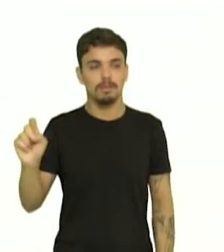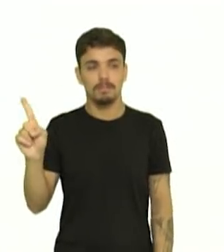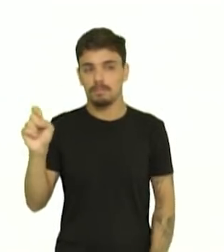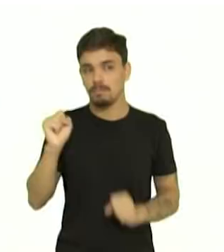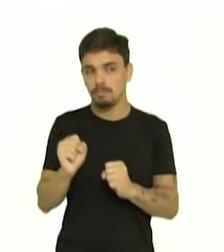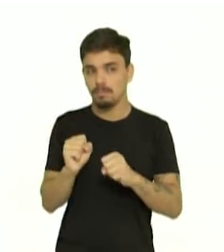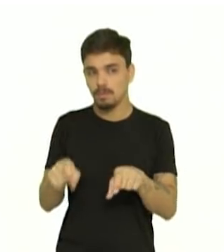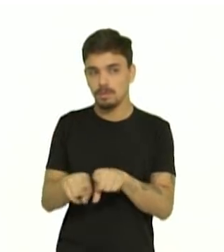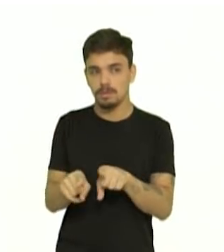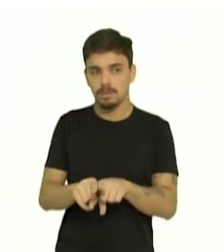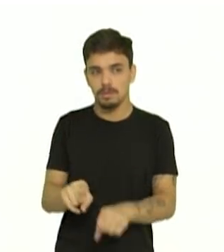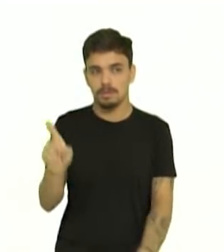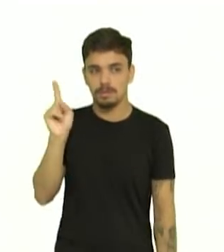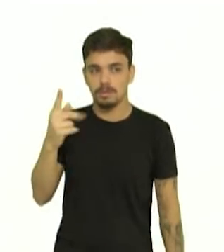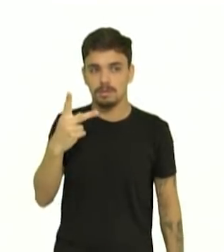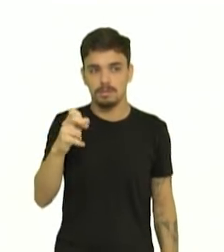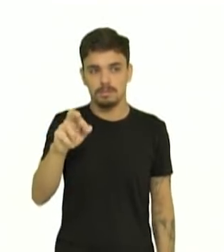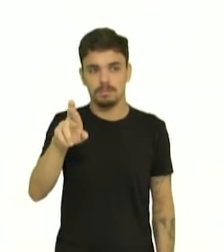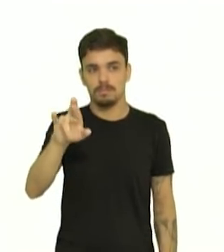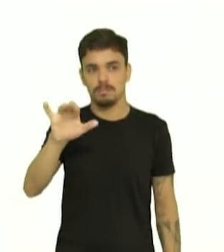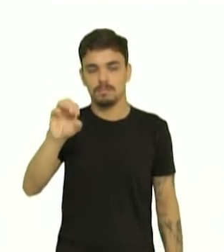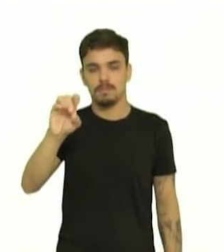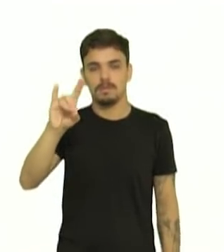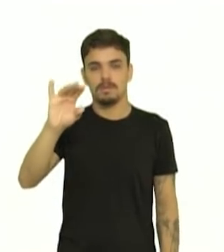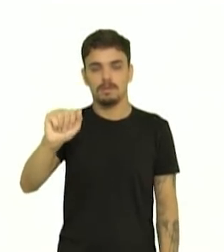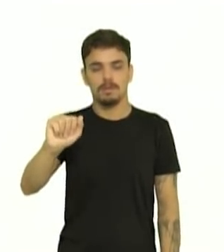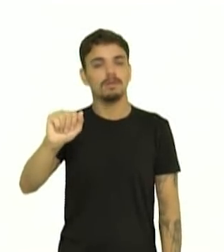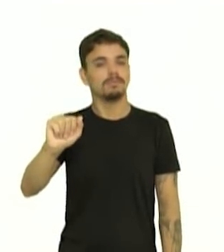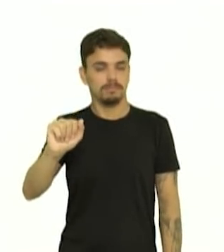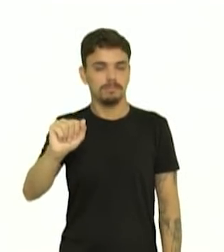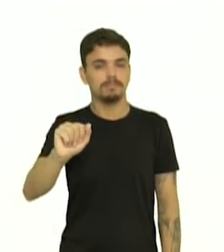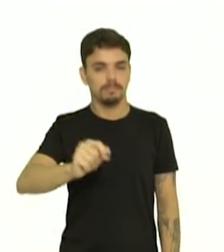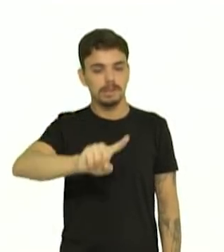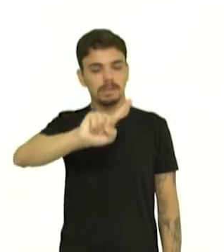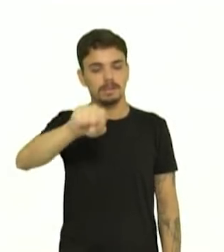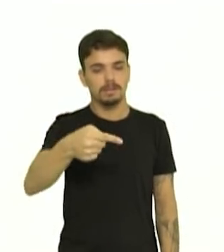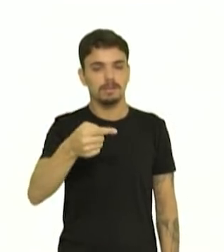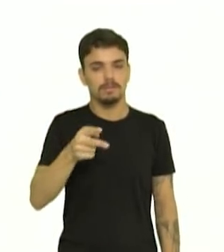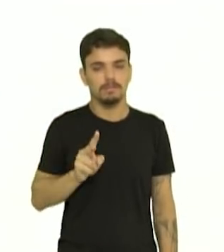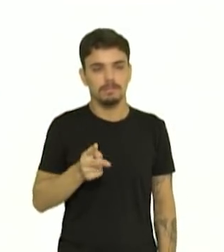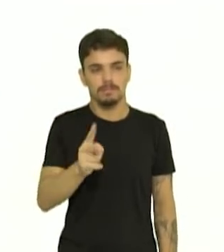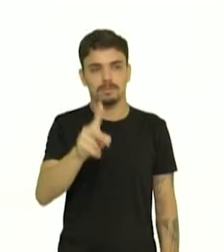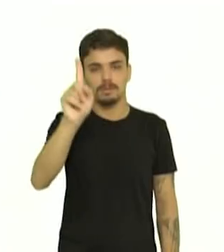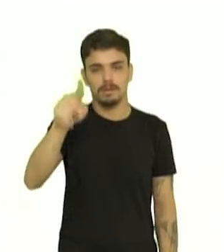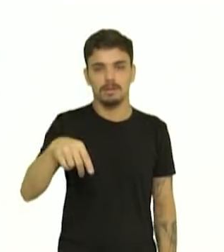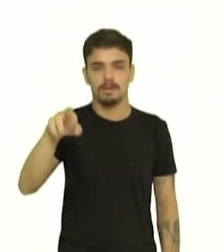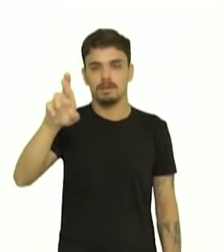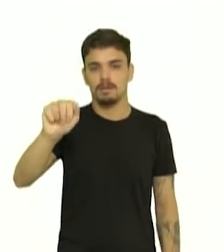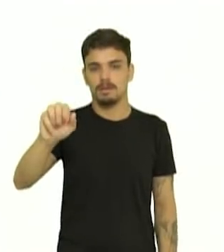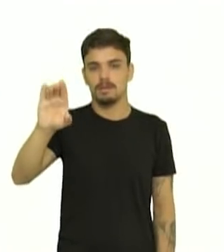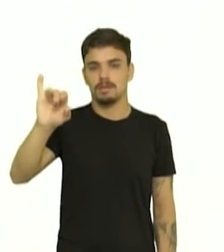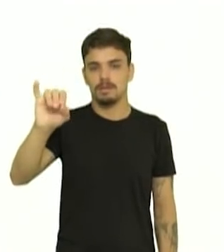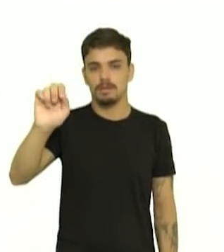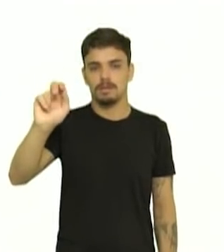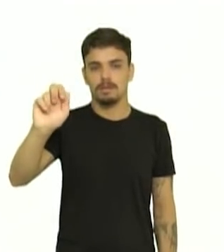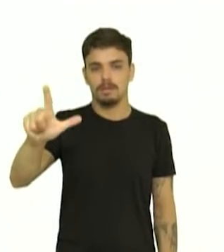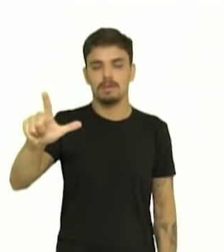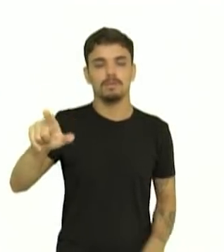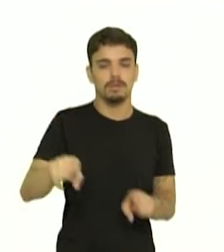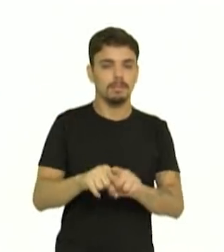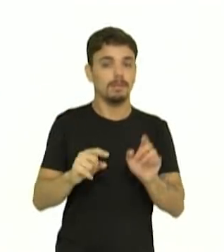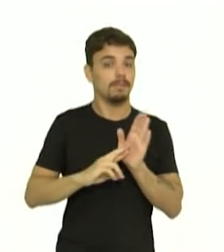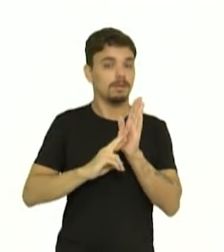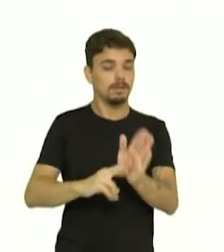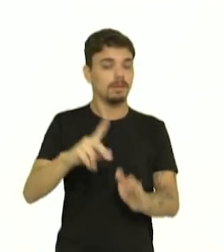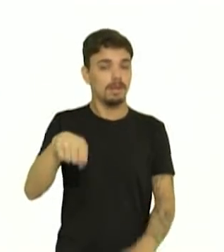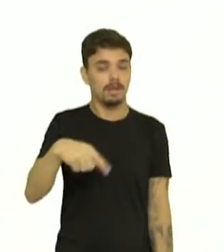na dízima periódica. Número decimal infinito, periódico é racional. Essa representação também é